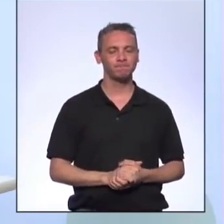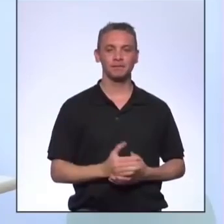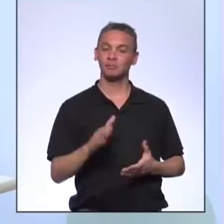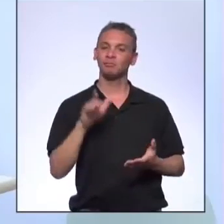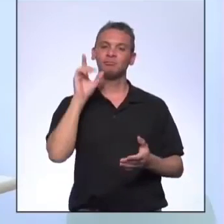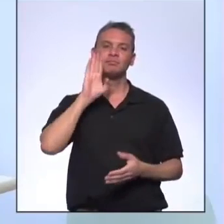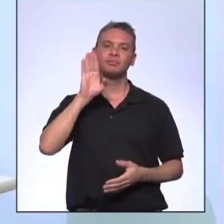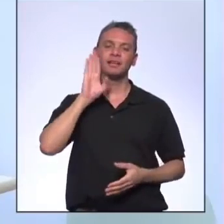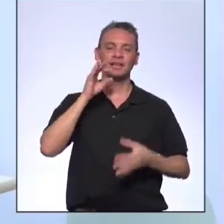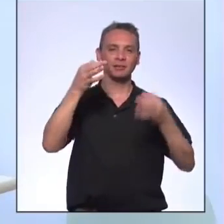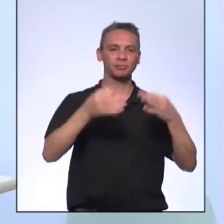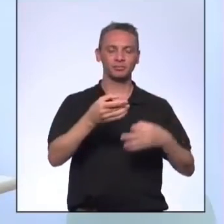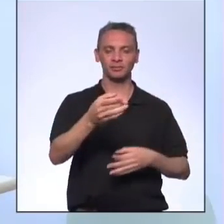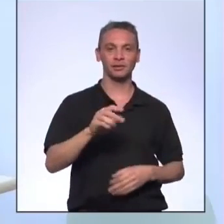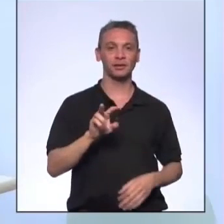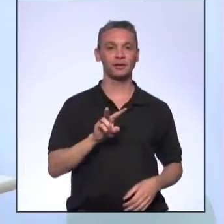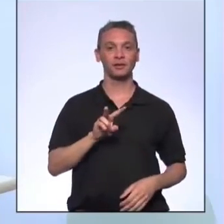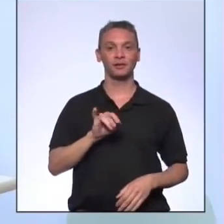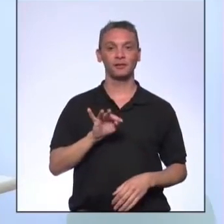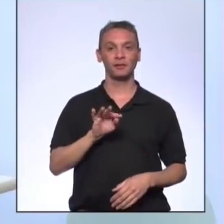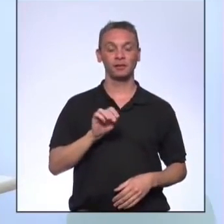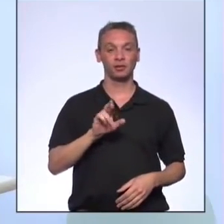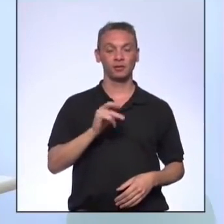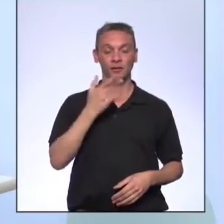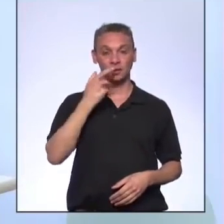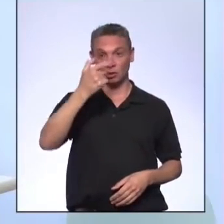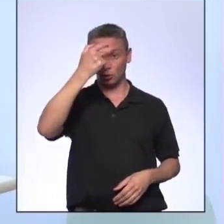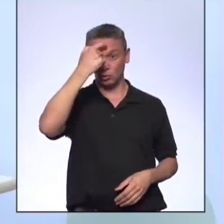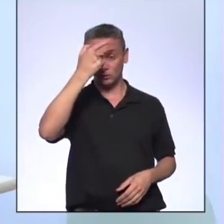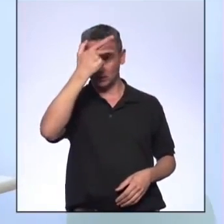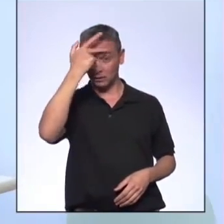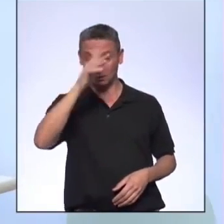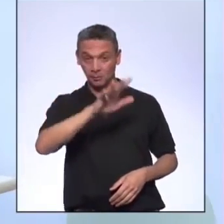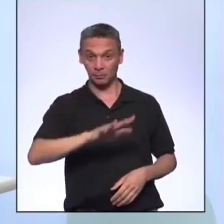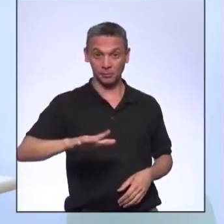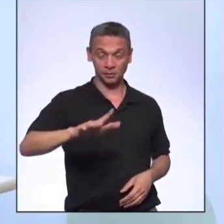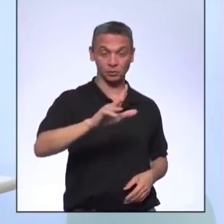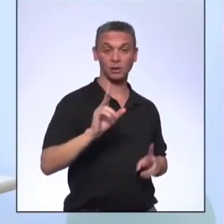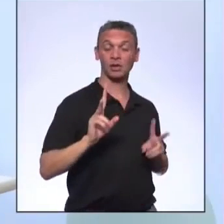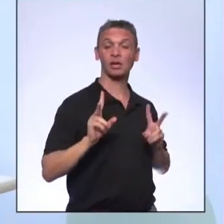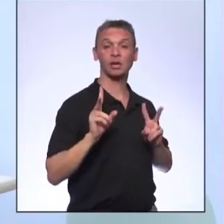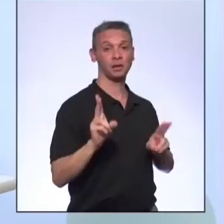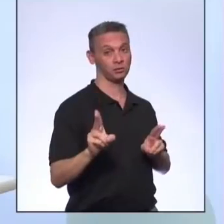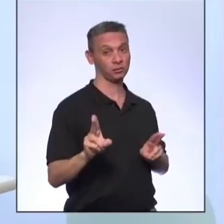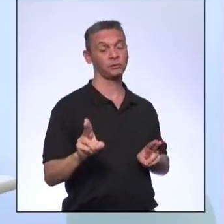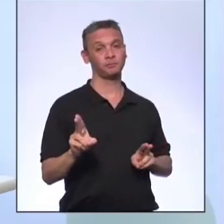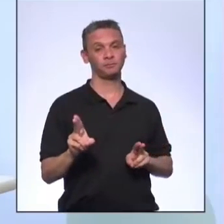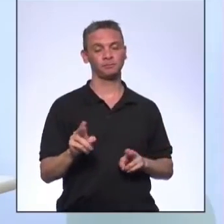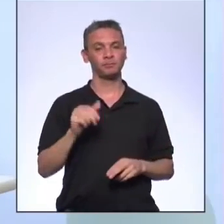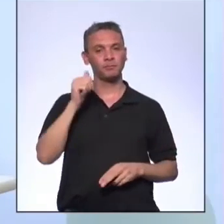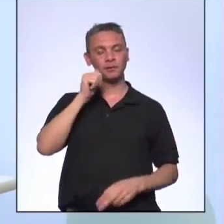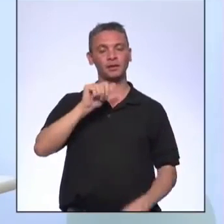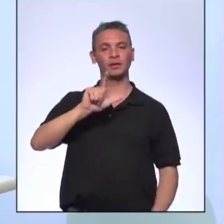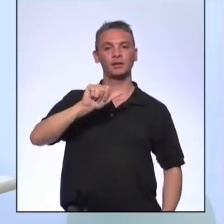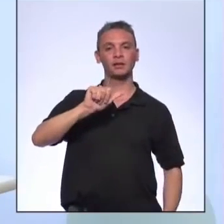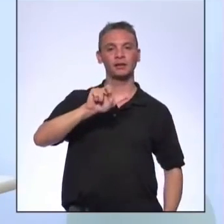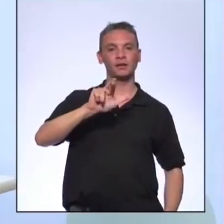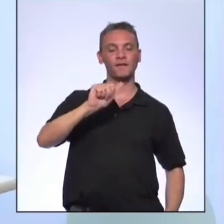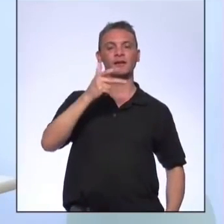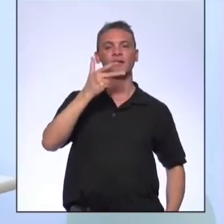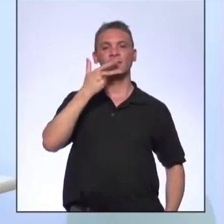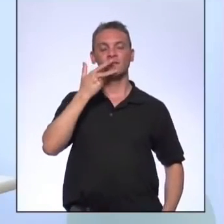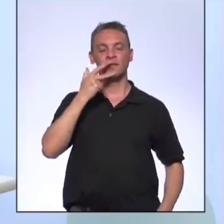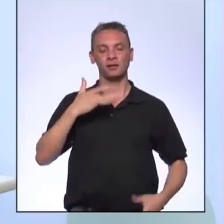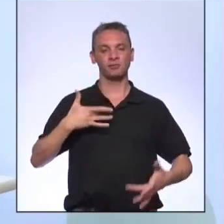muito legal a sua participação. A Vitória diz, a consciência das pessoas que passaram pelo mesmo trauma. A Laura diz, solidário por conta que